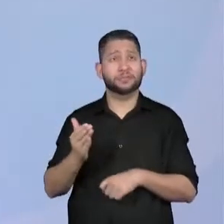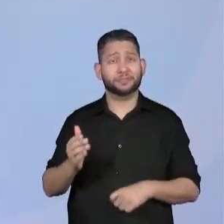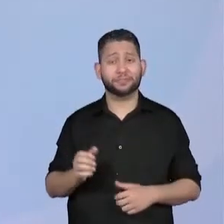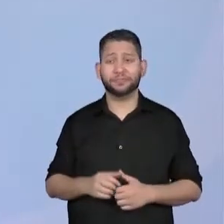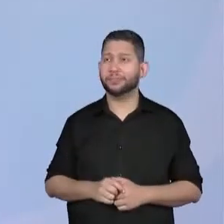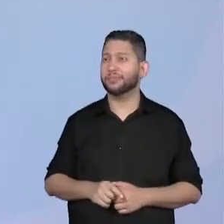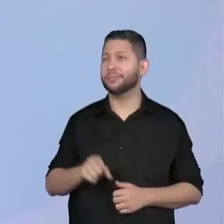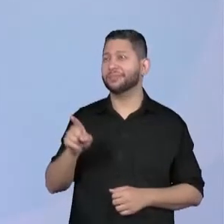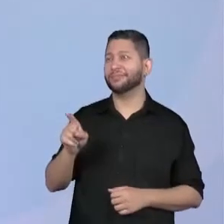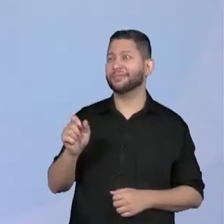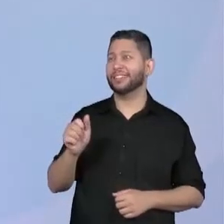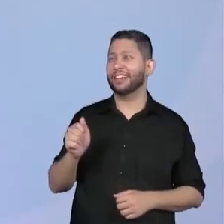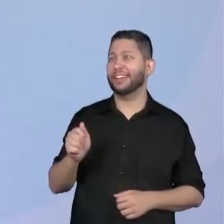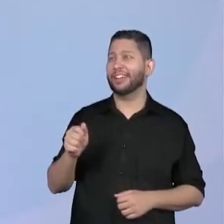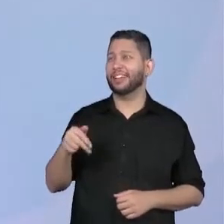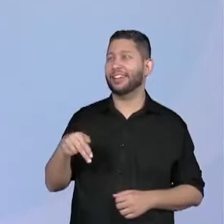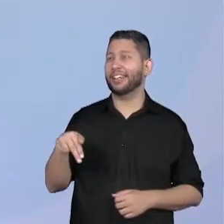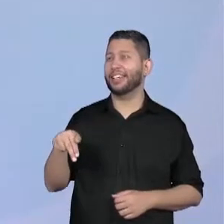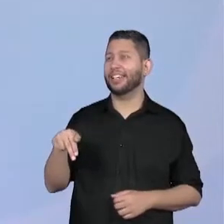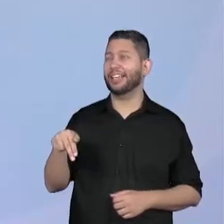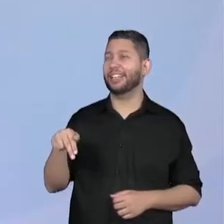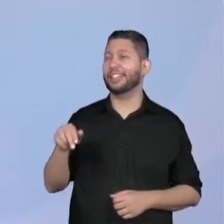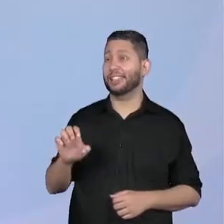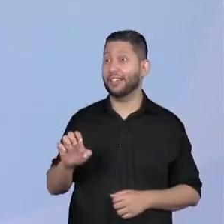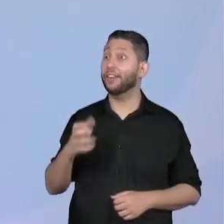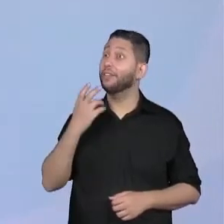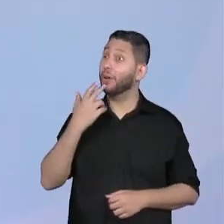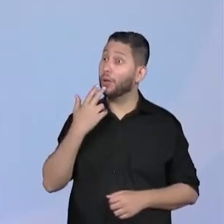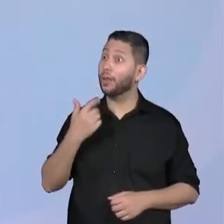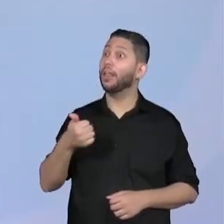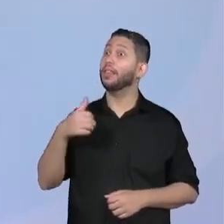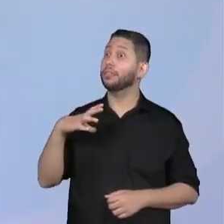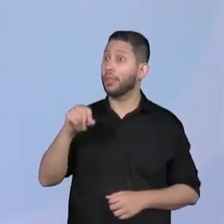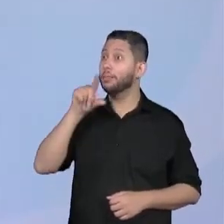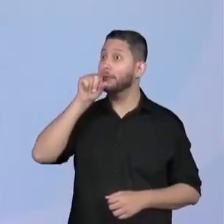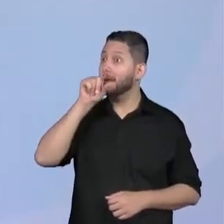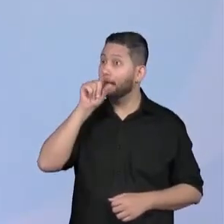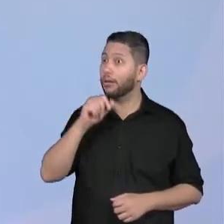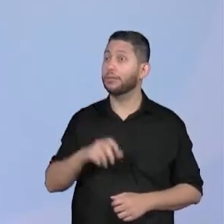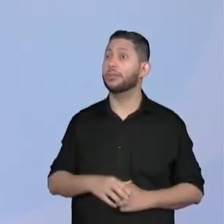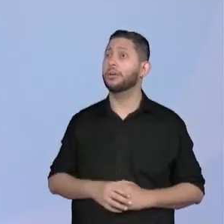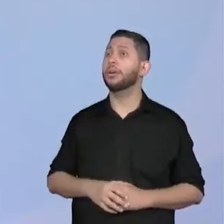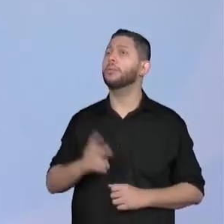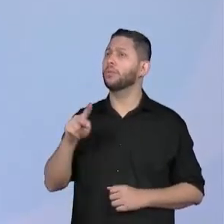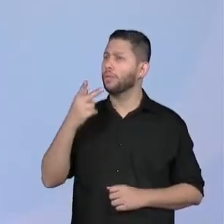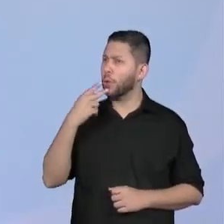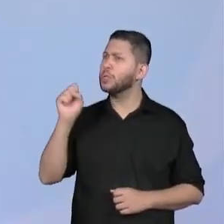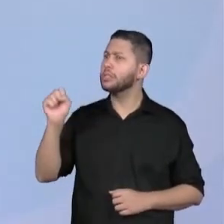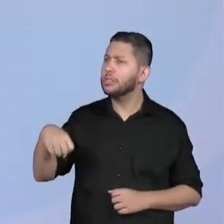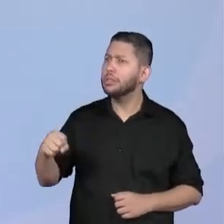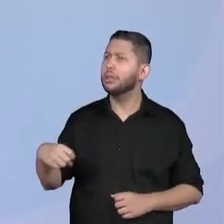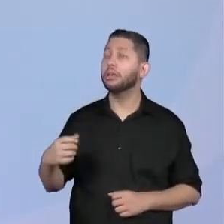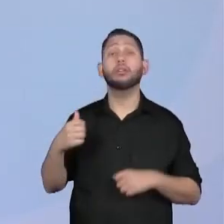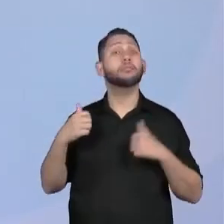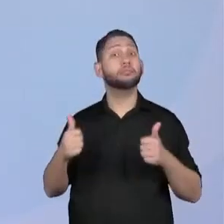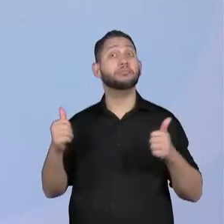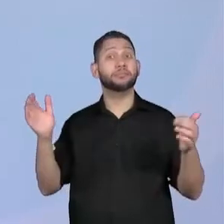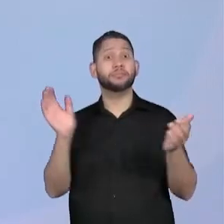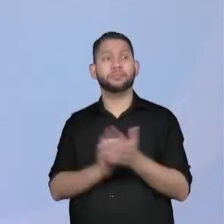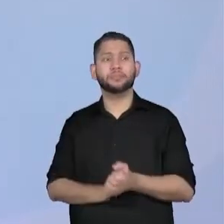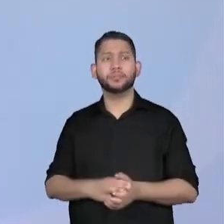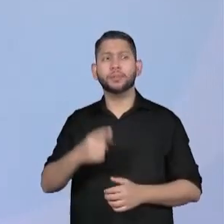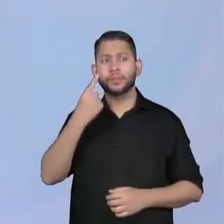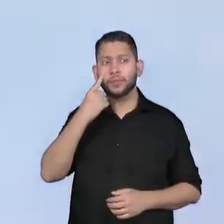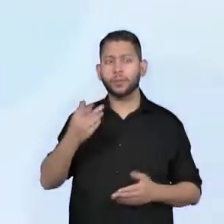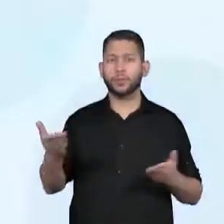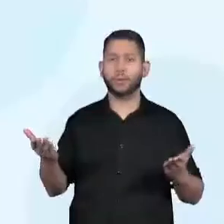Anne Caroline também mandando aqui para a gente, lá, 10 birds, tá? A Sandra falando yes, very good, tudo certinho. Então, vamos ver o que a gente vai ver